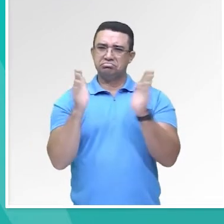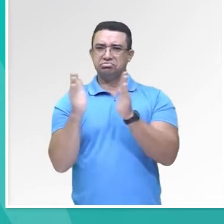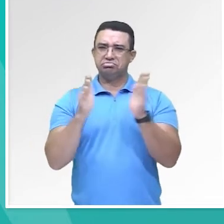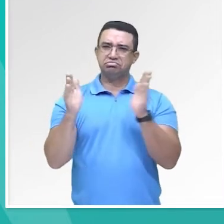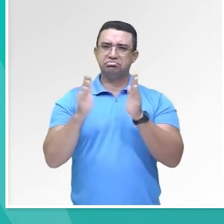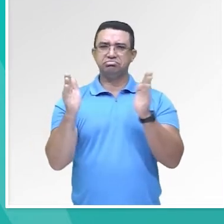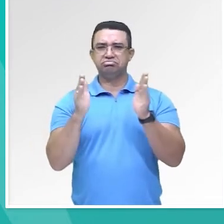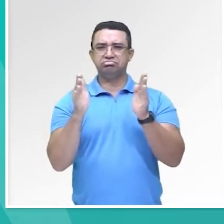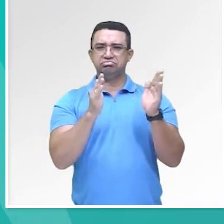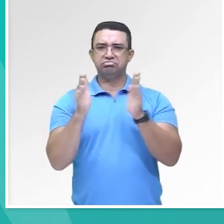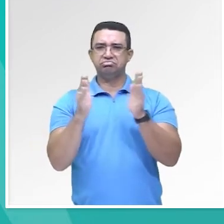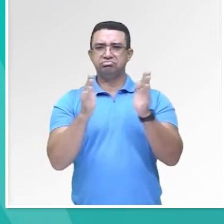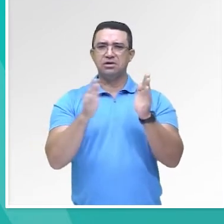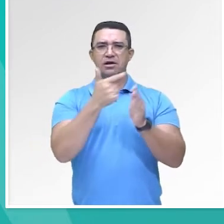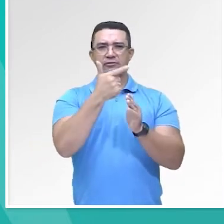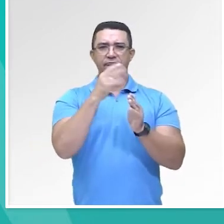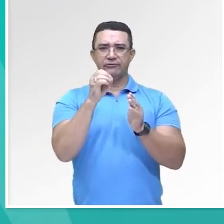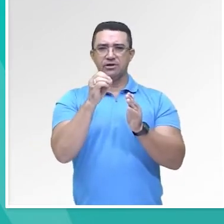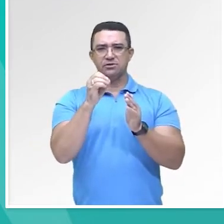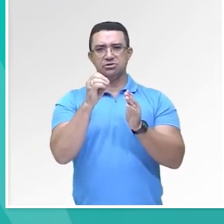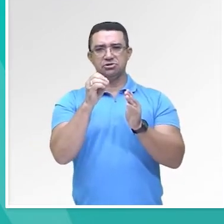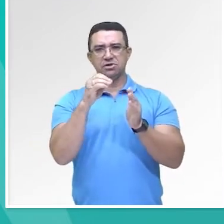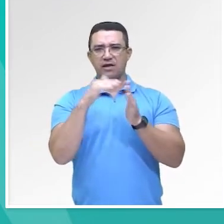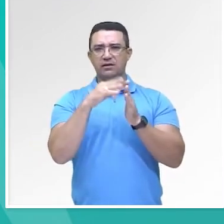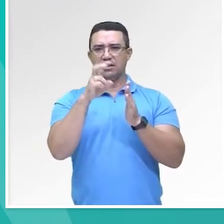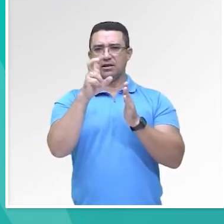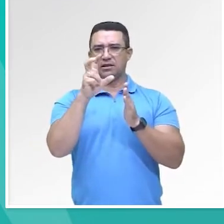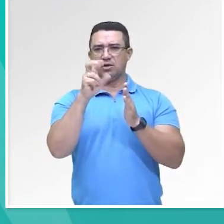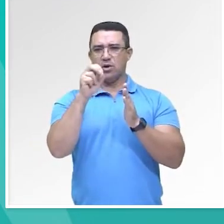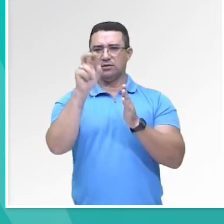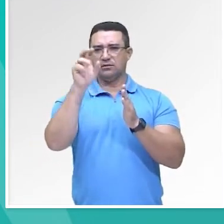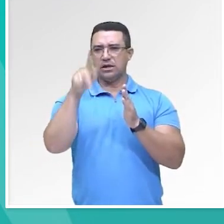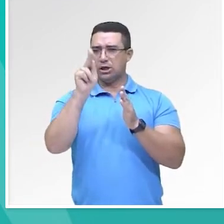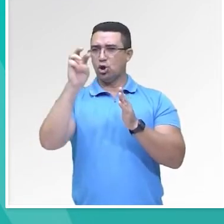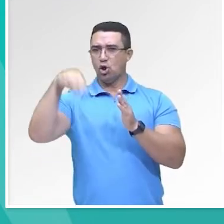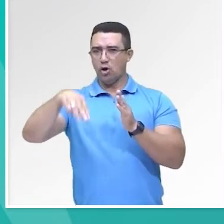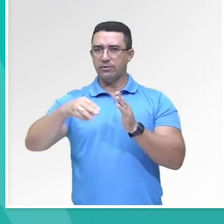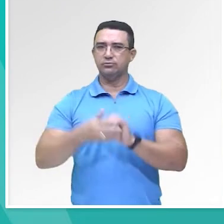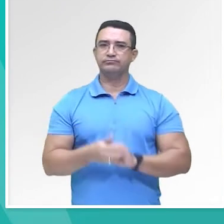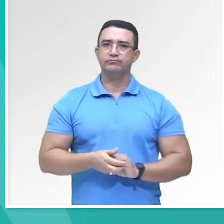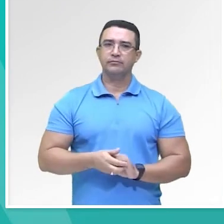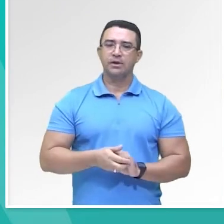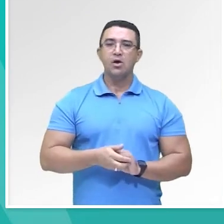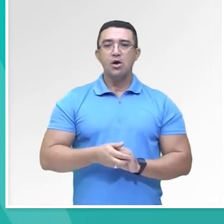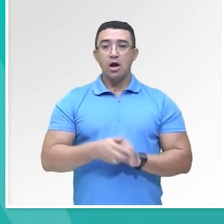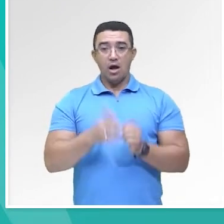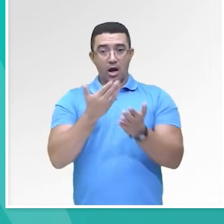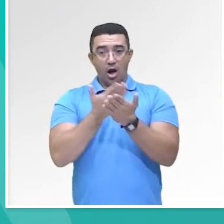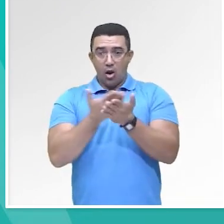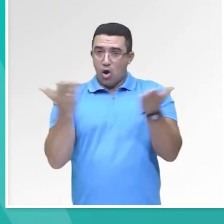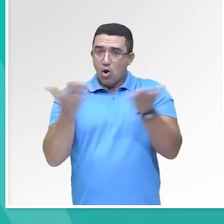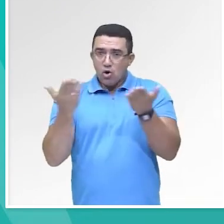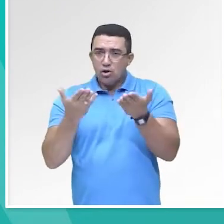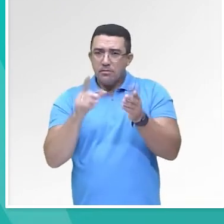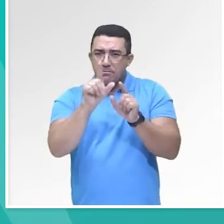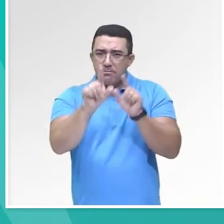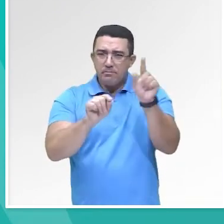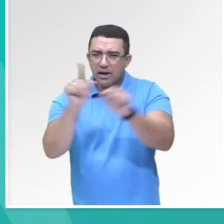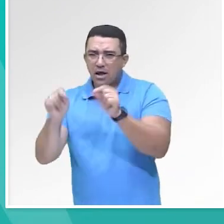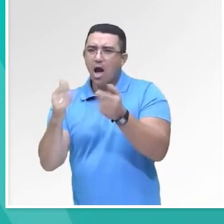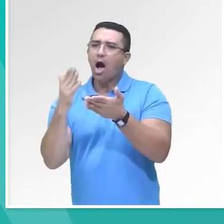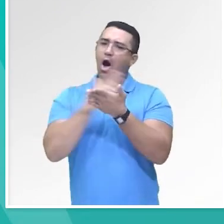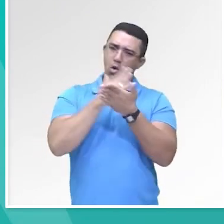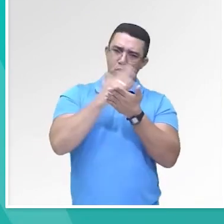os homens. Para essa aula, eu peguei somente alguns tipos de corrida para a gente aprofundar um pouco mais os